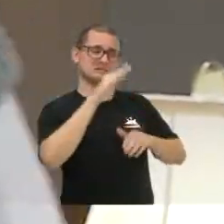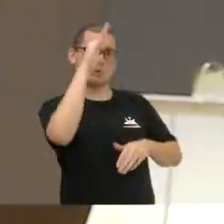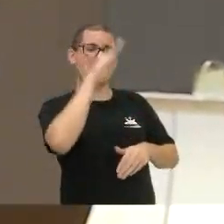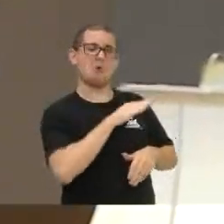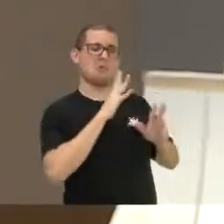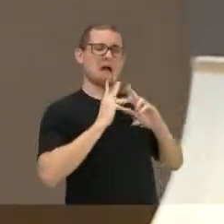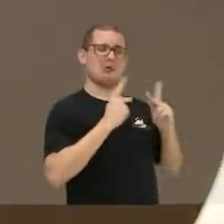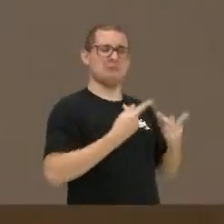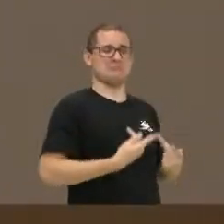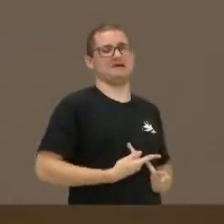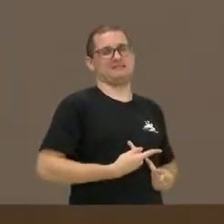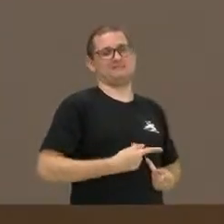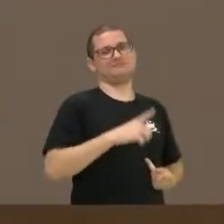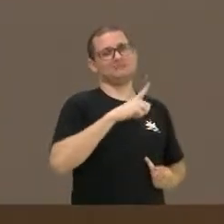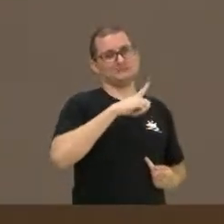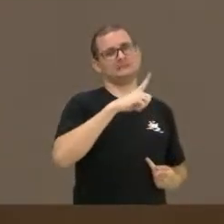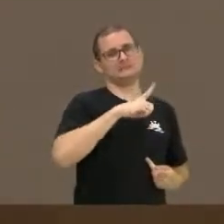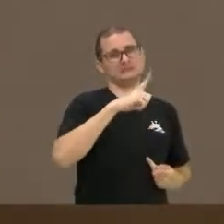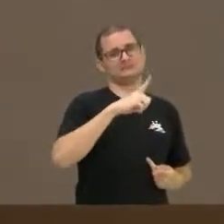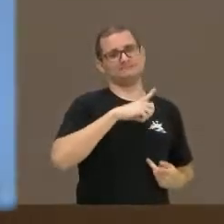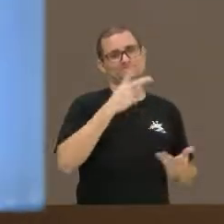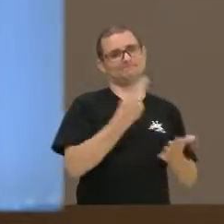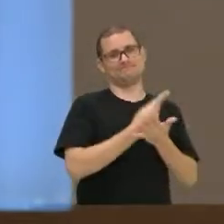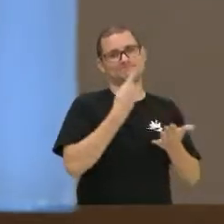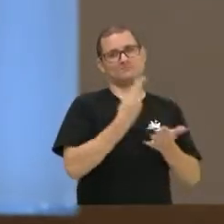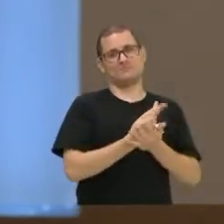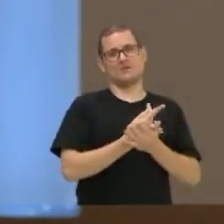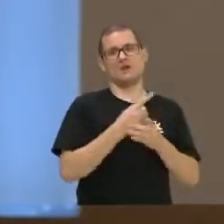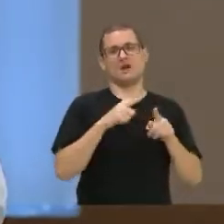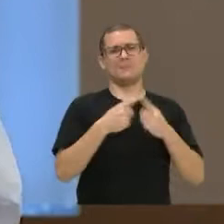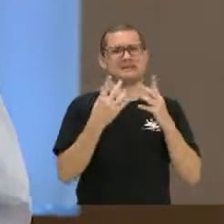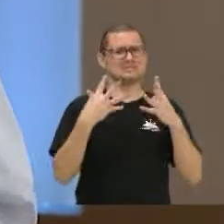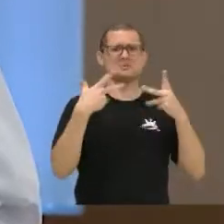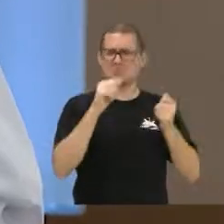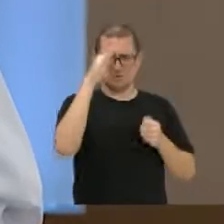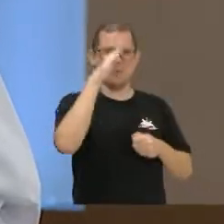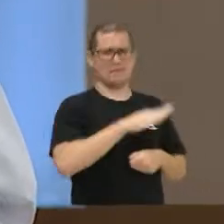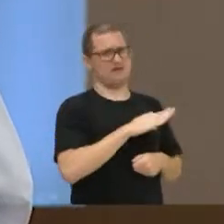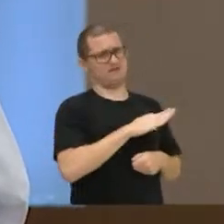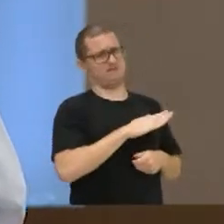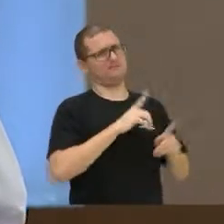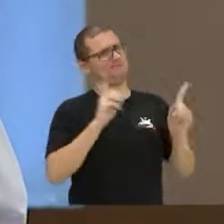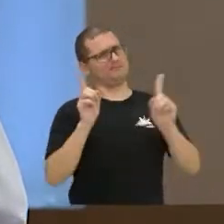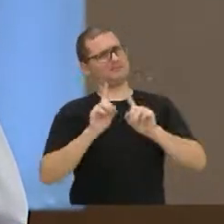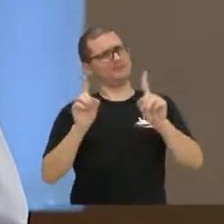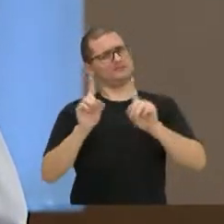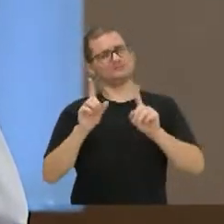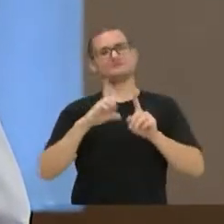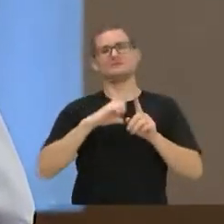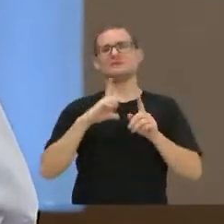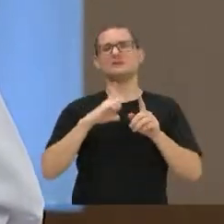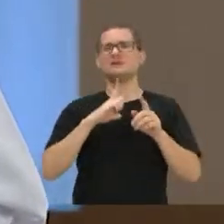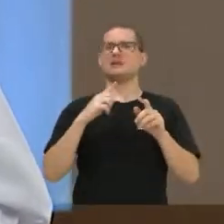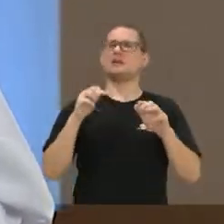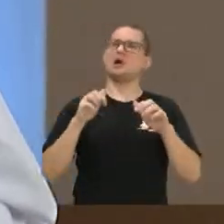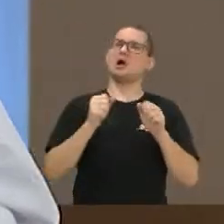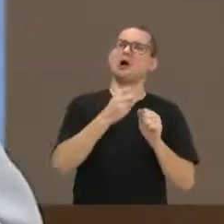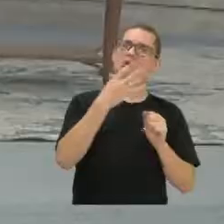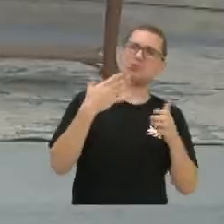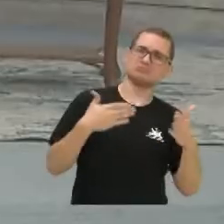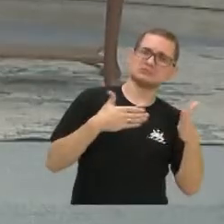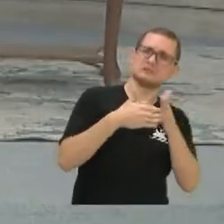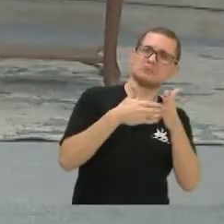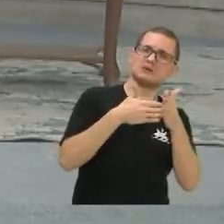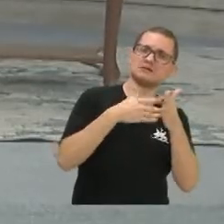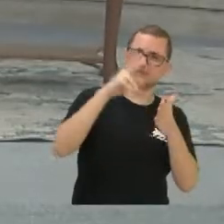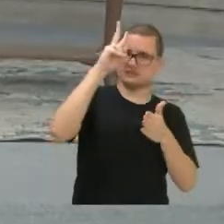causar ah mas nem tudo é apenas maldade há limites na história no